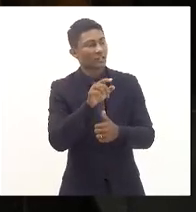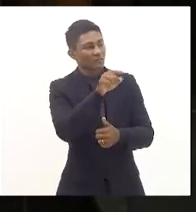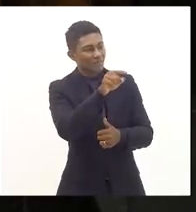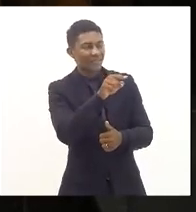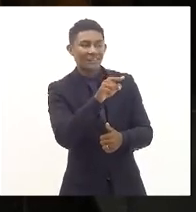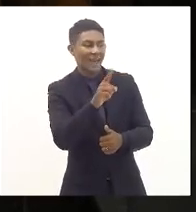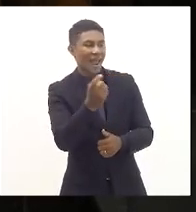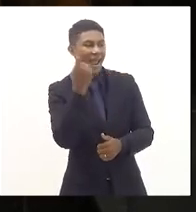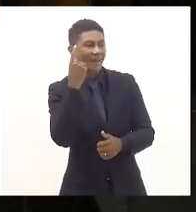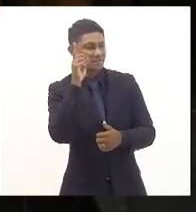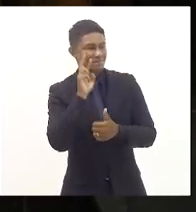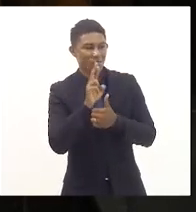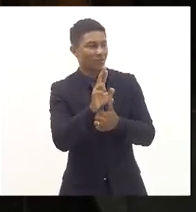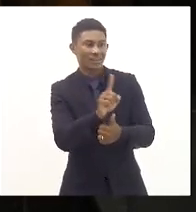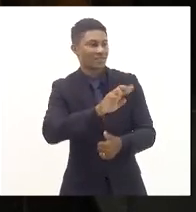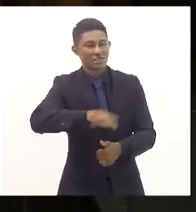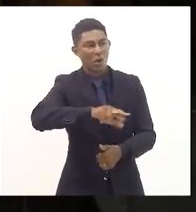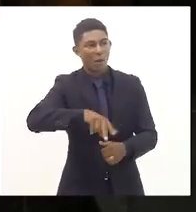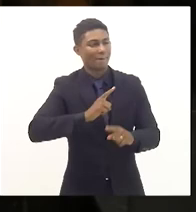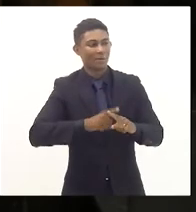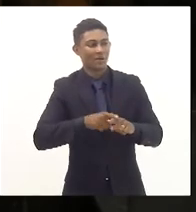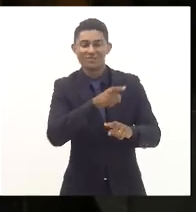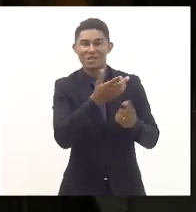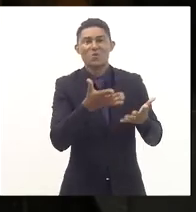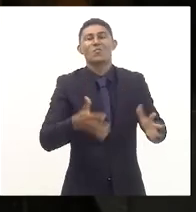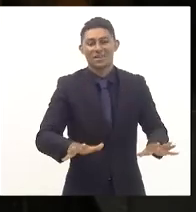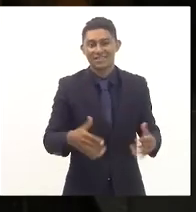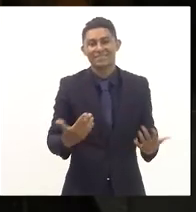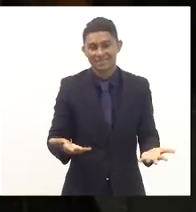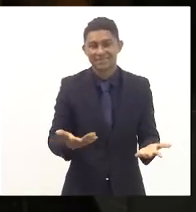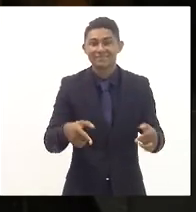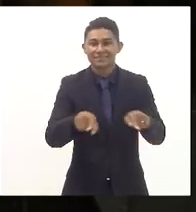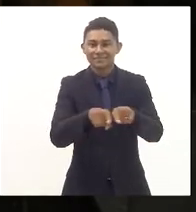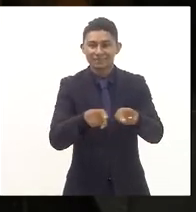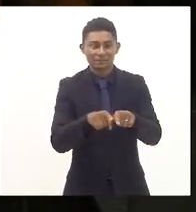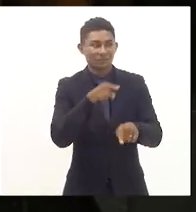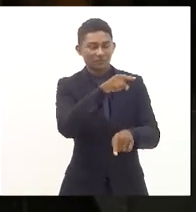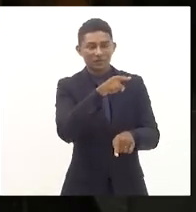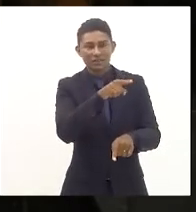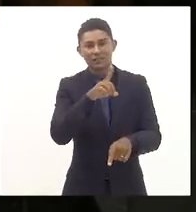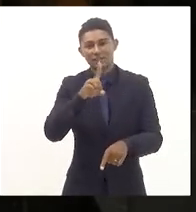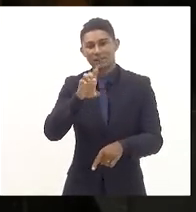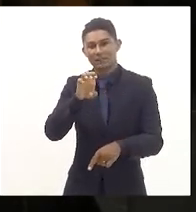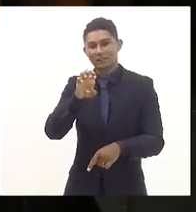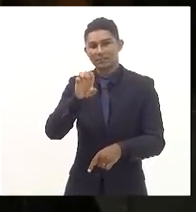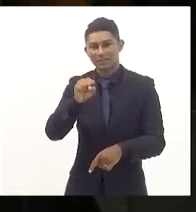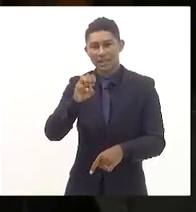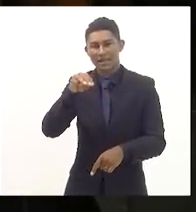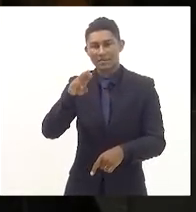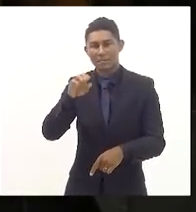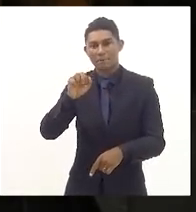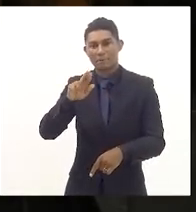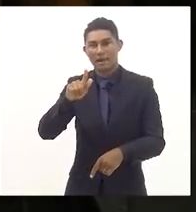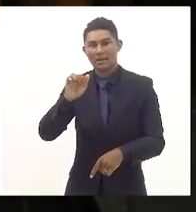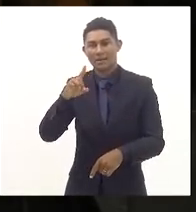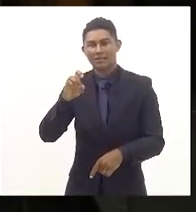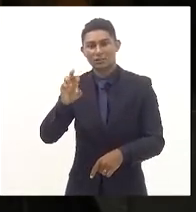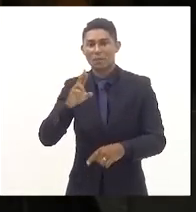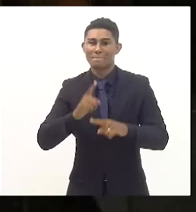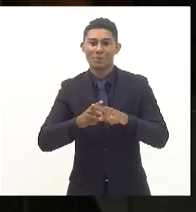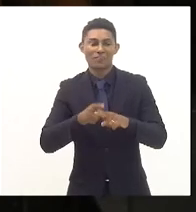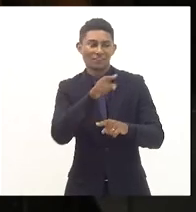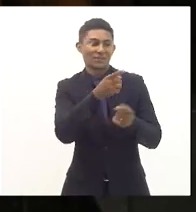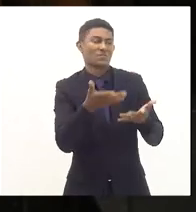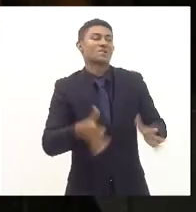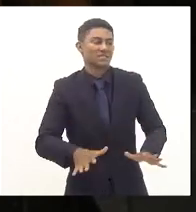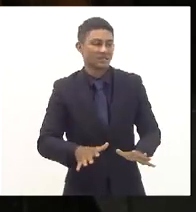existe sabe disso aí a gente não não é esse procurador-geral porque não quis não é Desembargador Por que não quis também dá para o sono todas essas